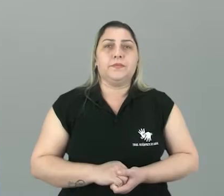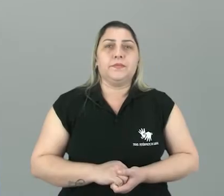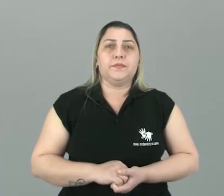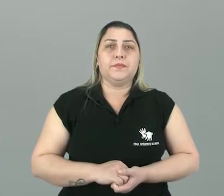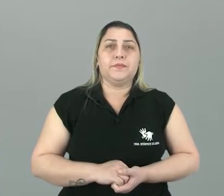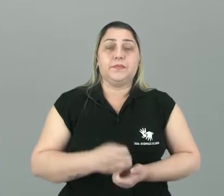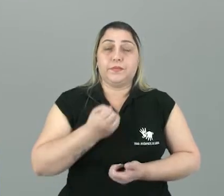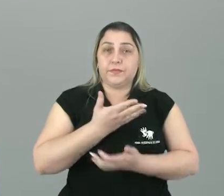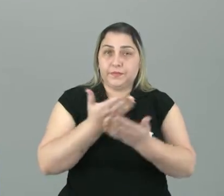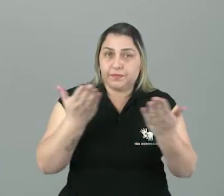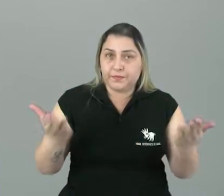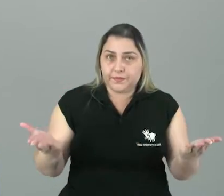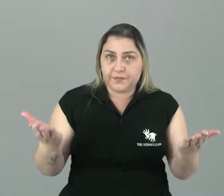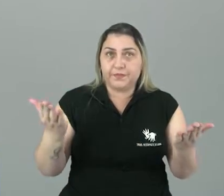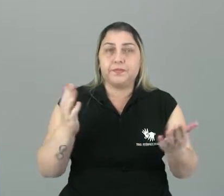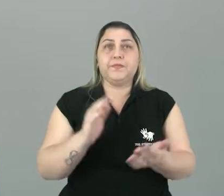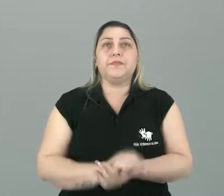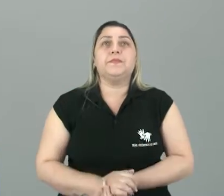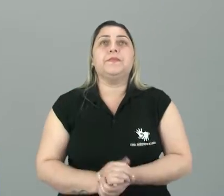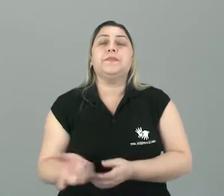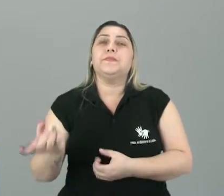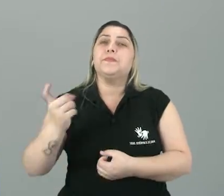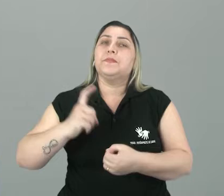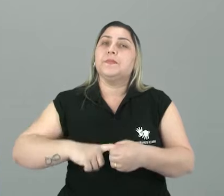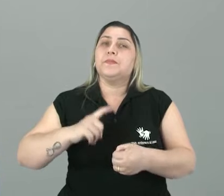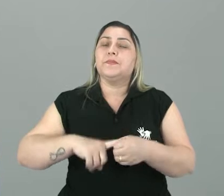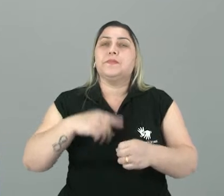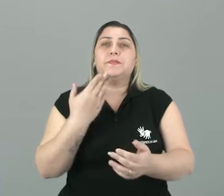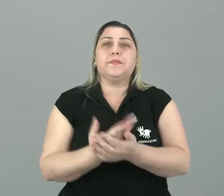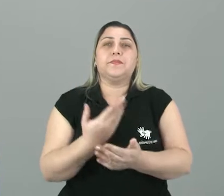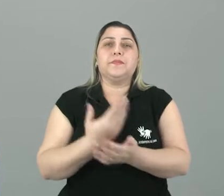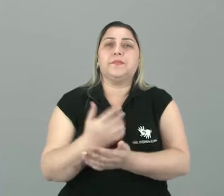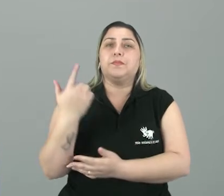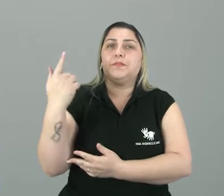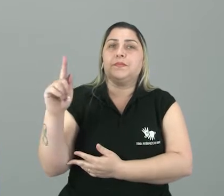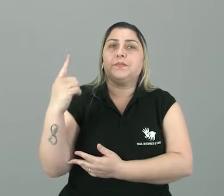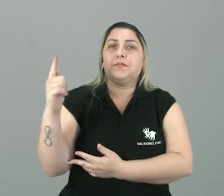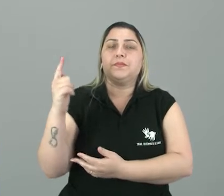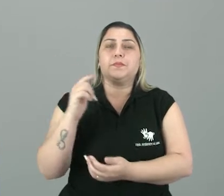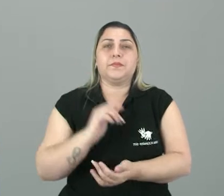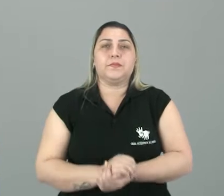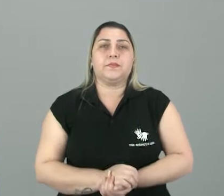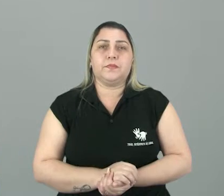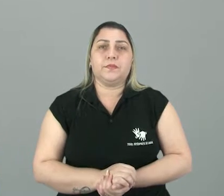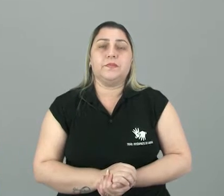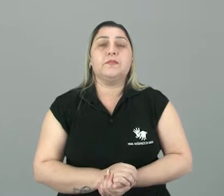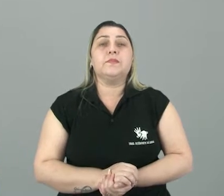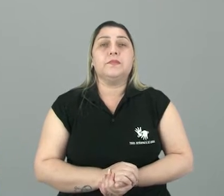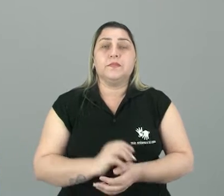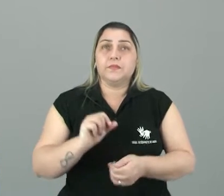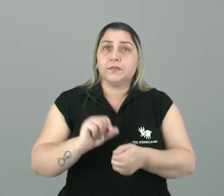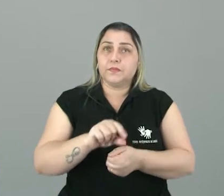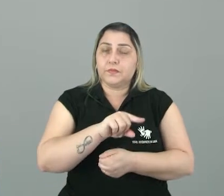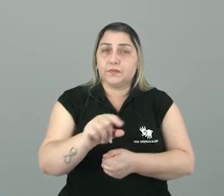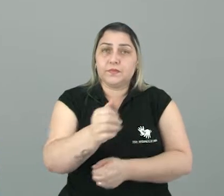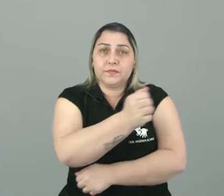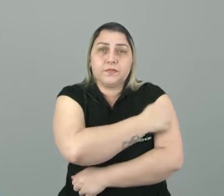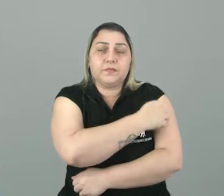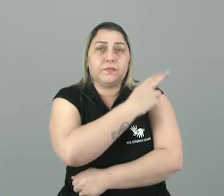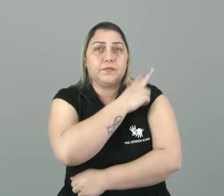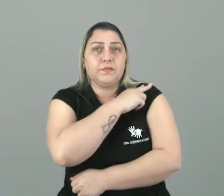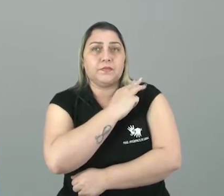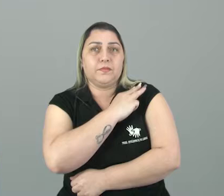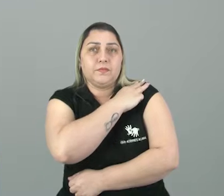E aí, turminha, tudo bem com vocês? Estamos de volta para mais uma aula de geografia, dessa feita para você, aluno da